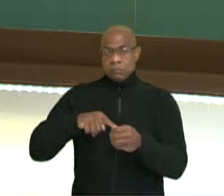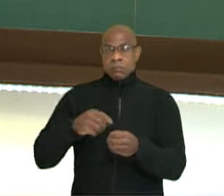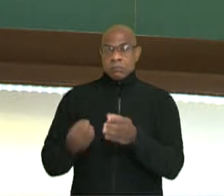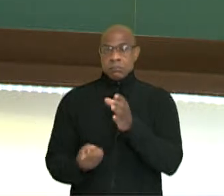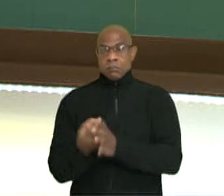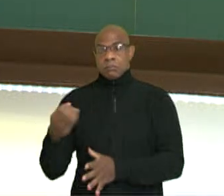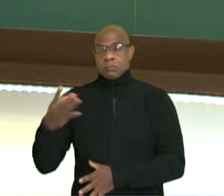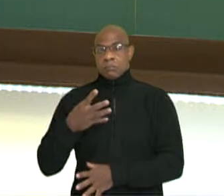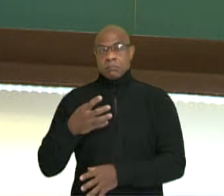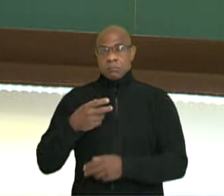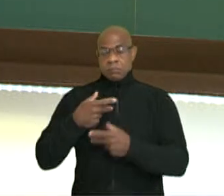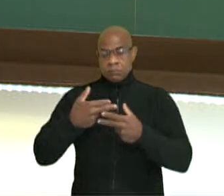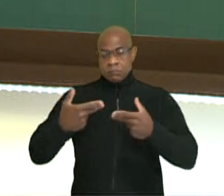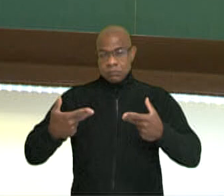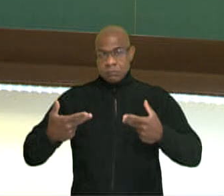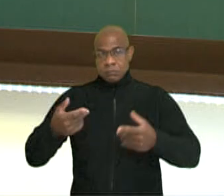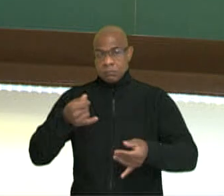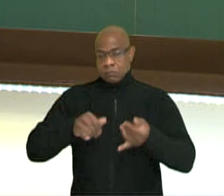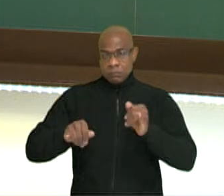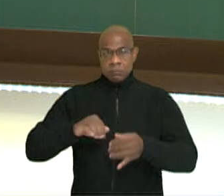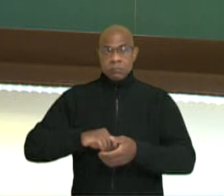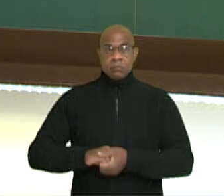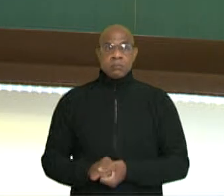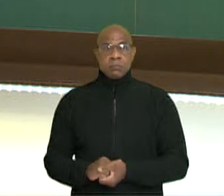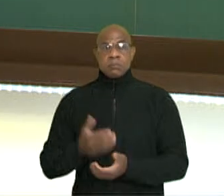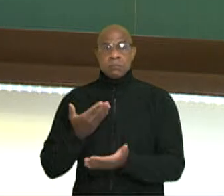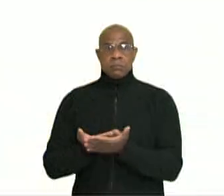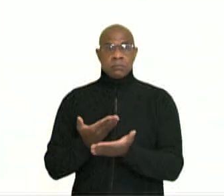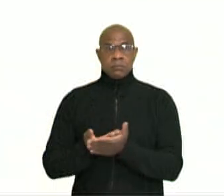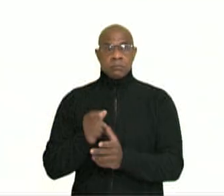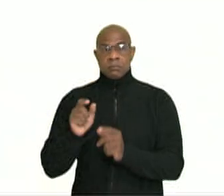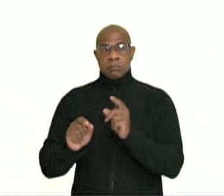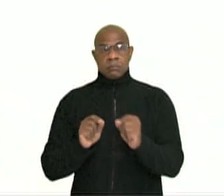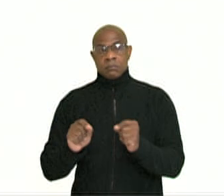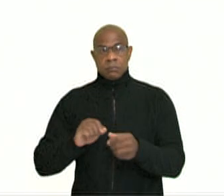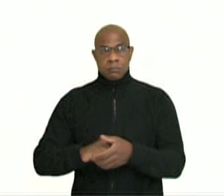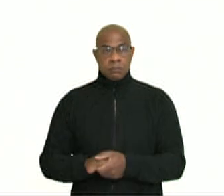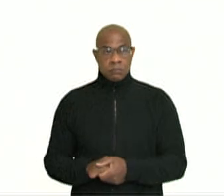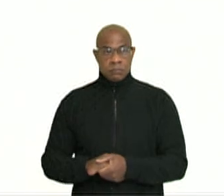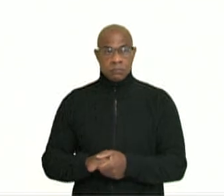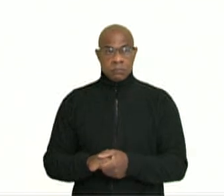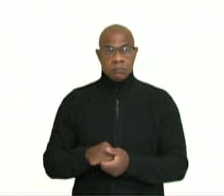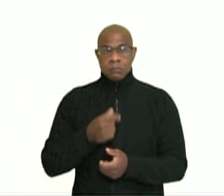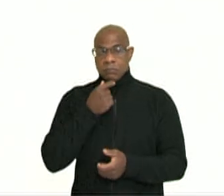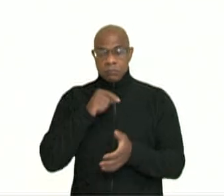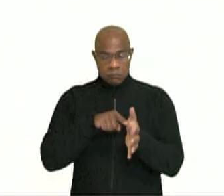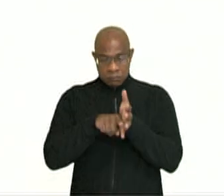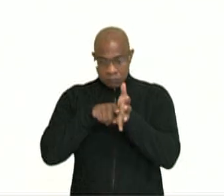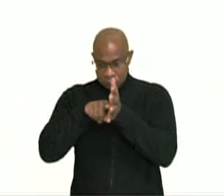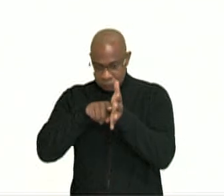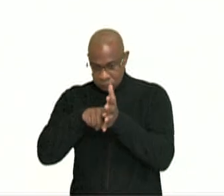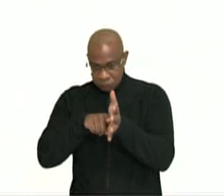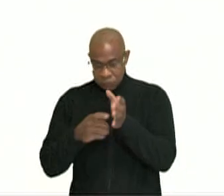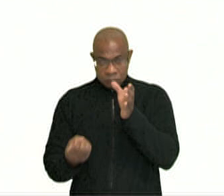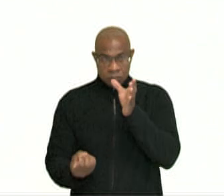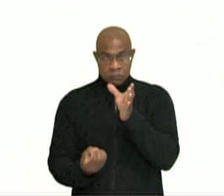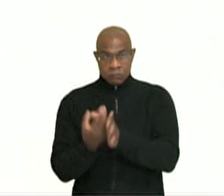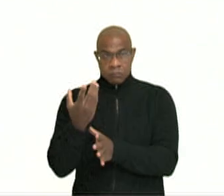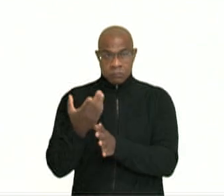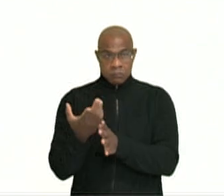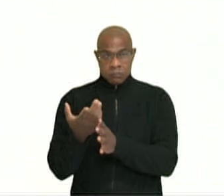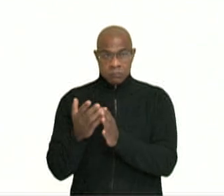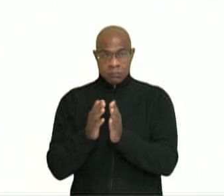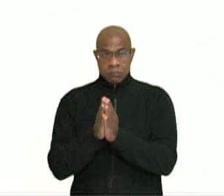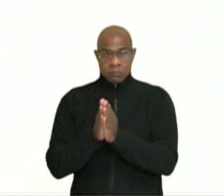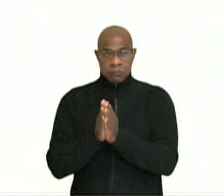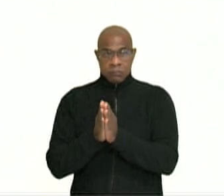novos. Vamos pensar um pouquinho sobre a aula de hoje? Cientistas criam robôs capazes de encontrar suas próprias